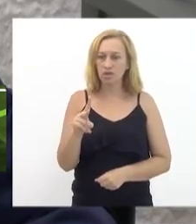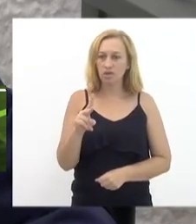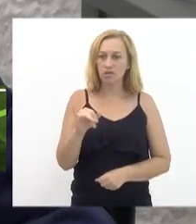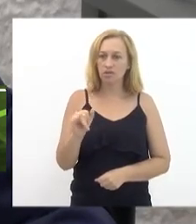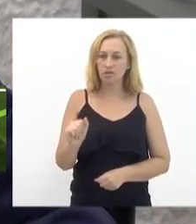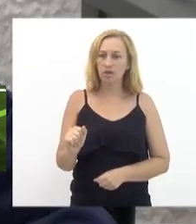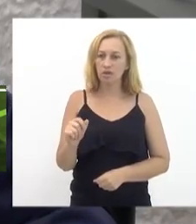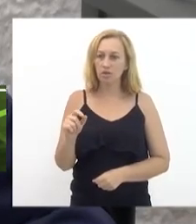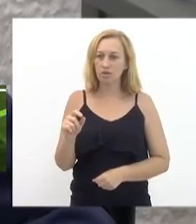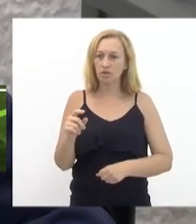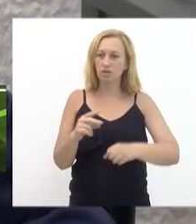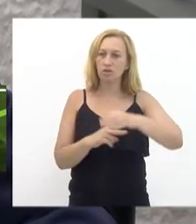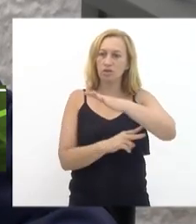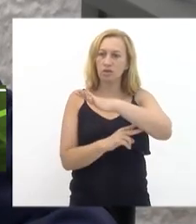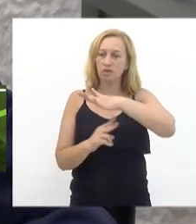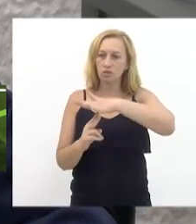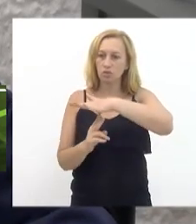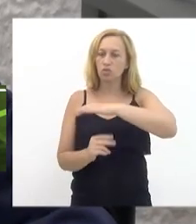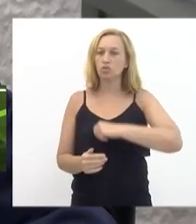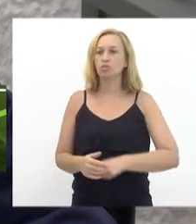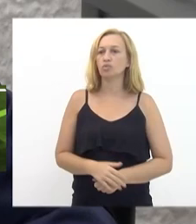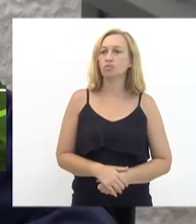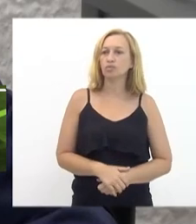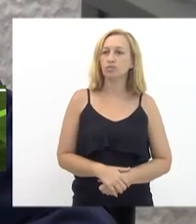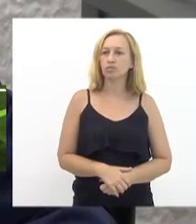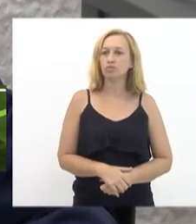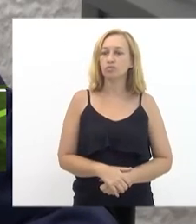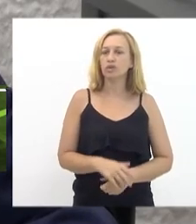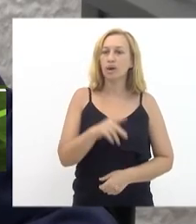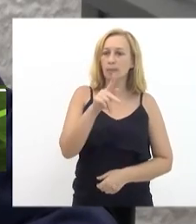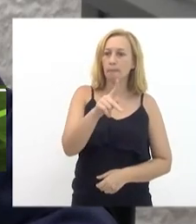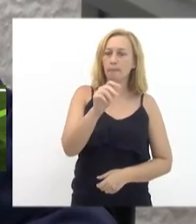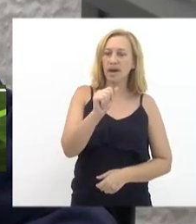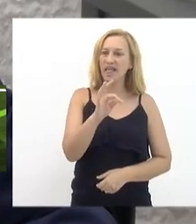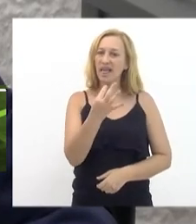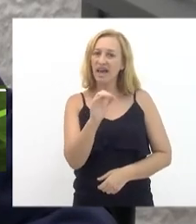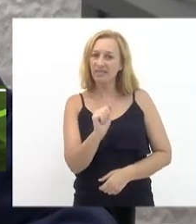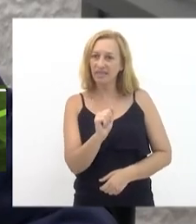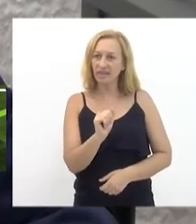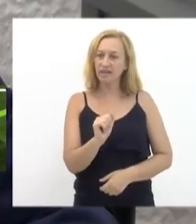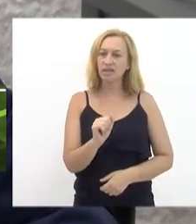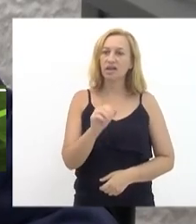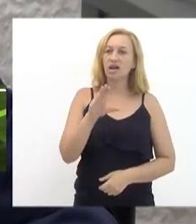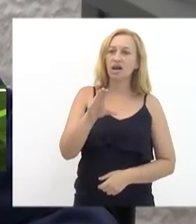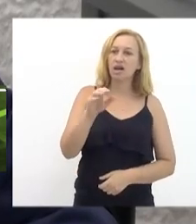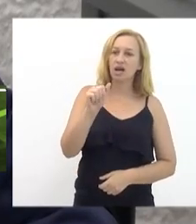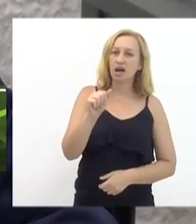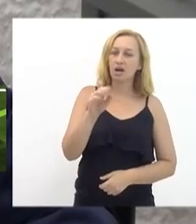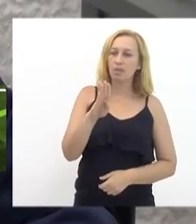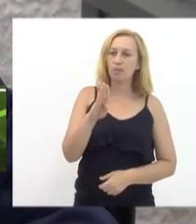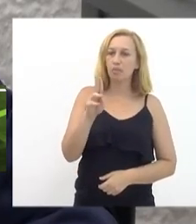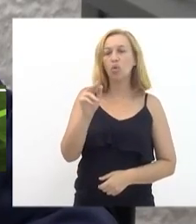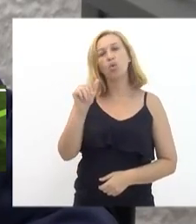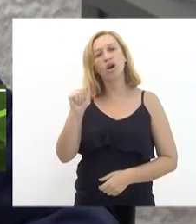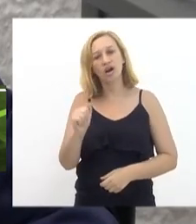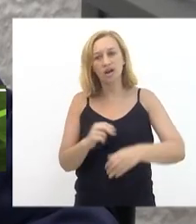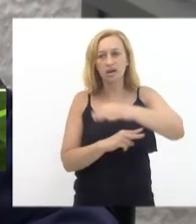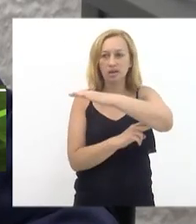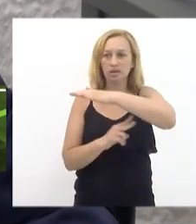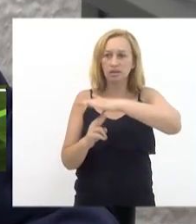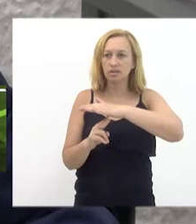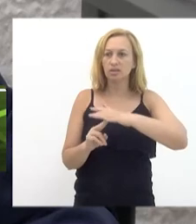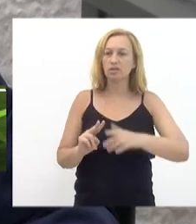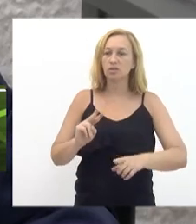sobre a linha férrea em lago sul um viaduto na Palhada um viaduto no cumbucas Oi e